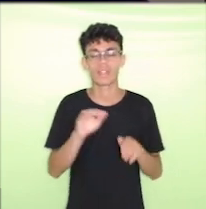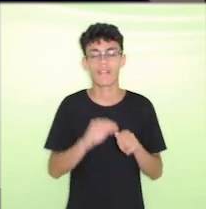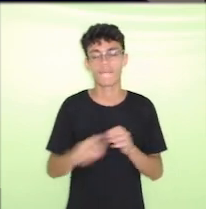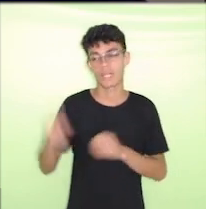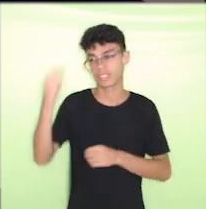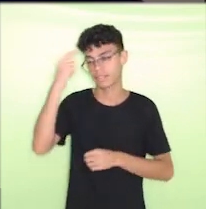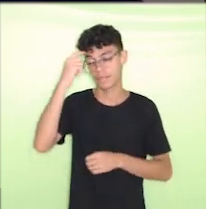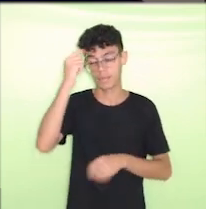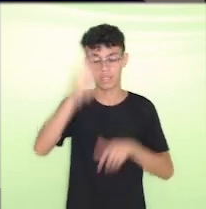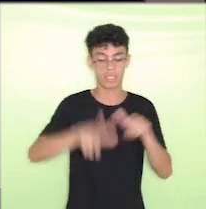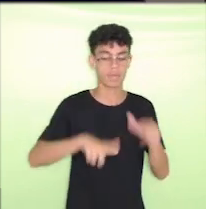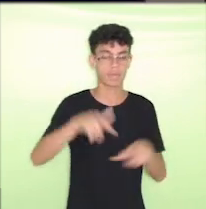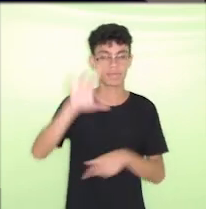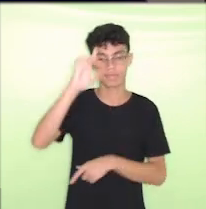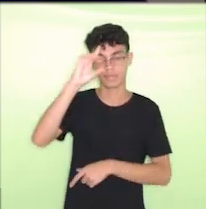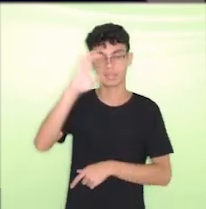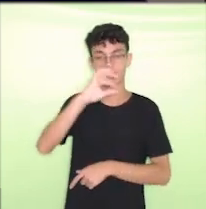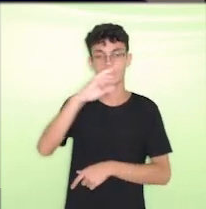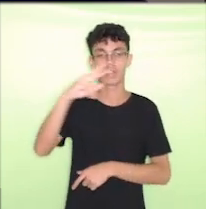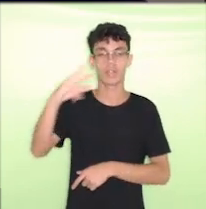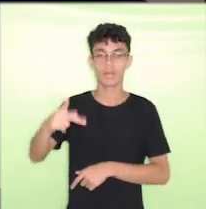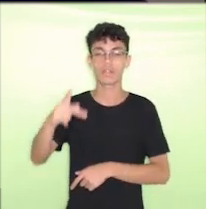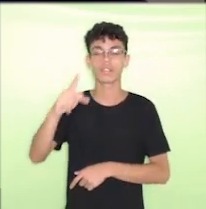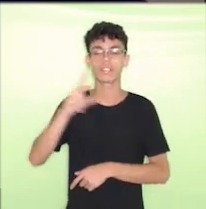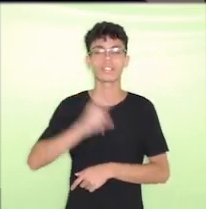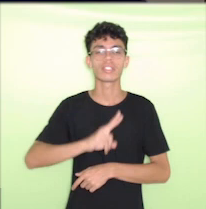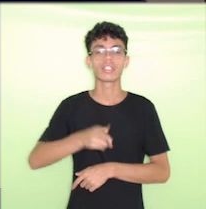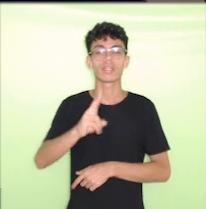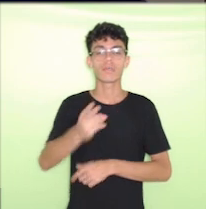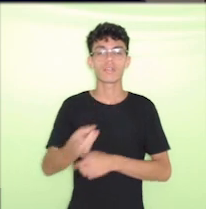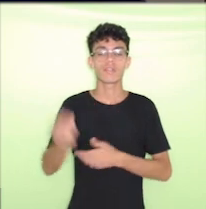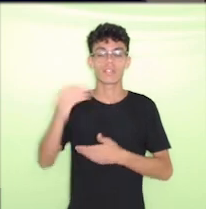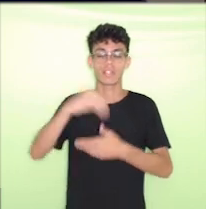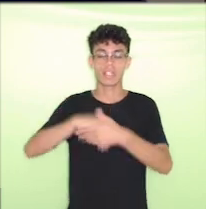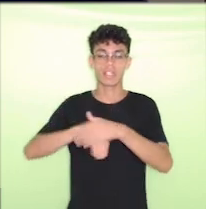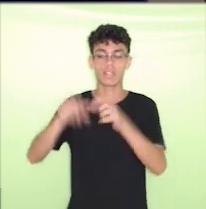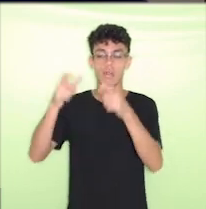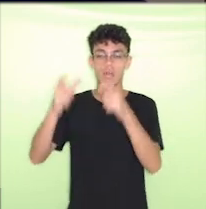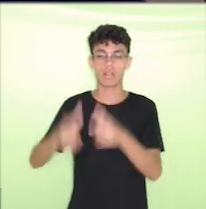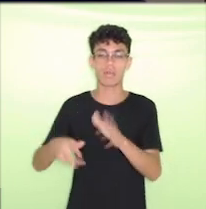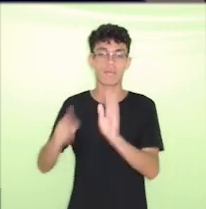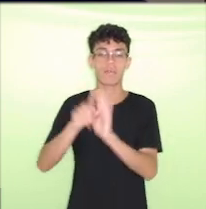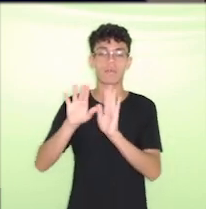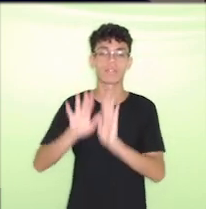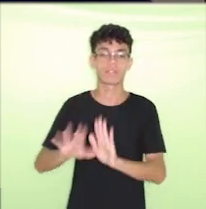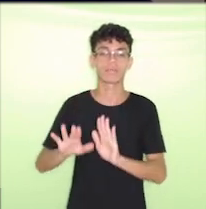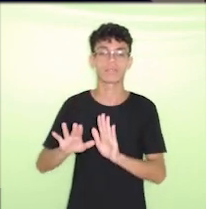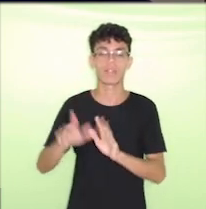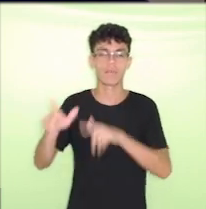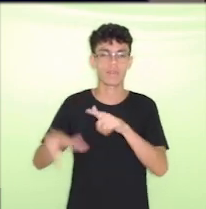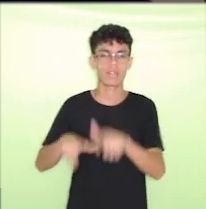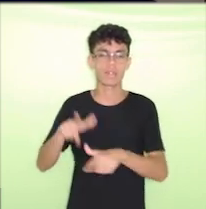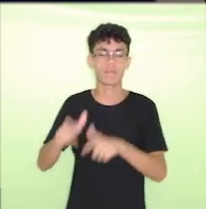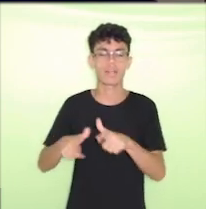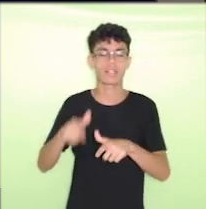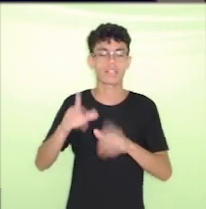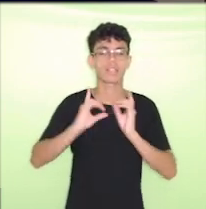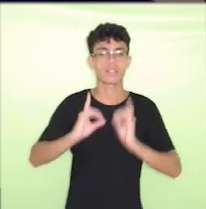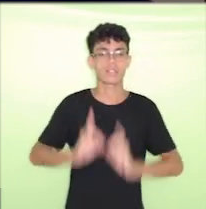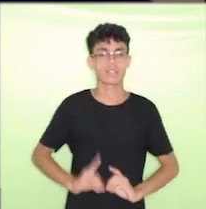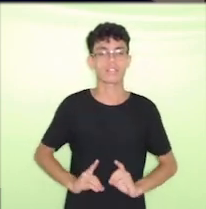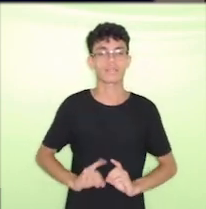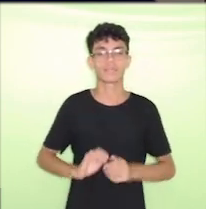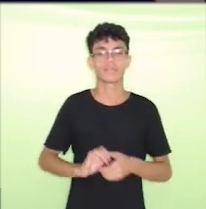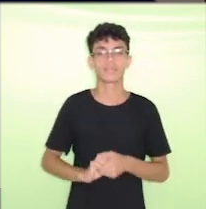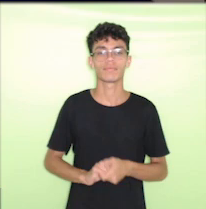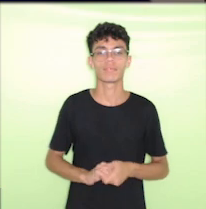e o seu trabalho diário. As cooperadoras serão sempre mantidas nos seus postos, porque a rotina, o trabalho e a disciplina lhes